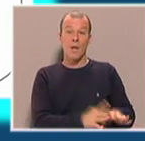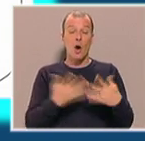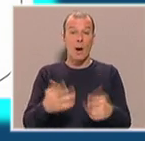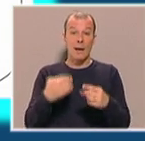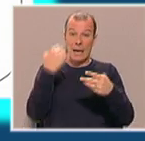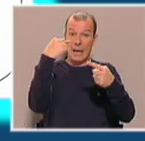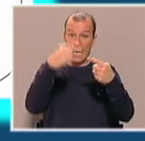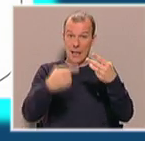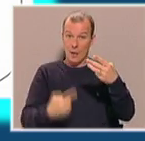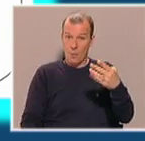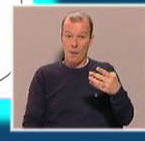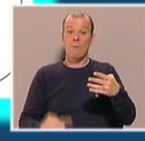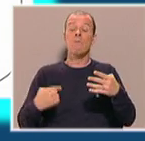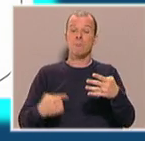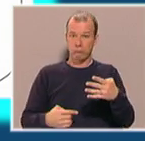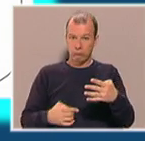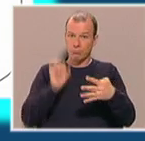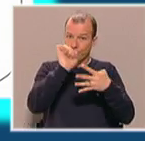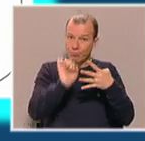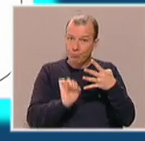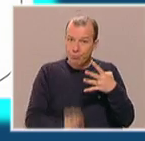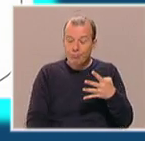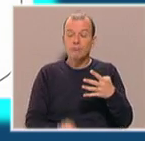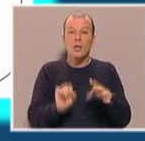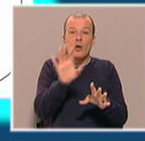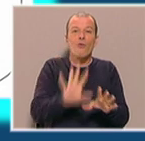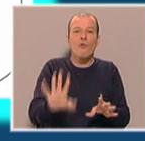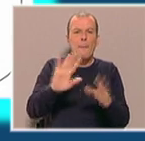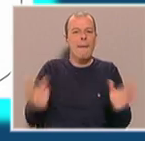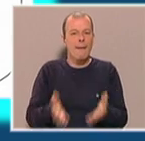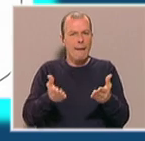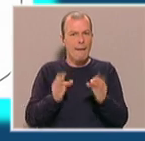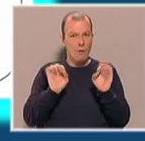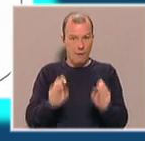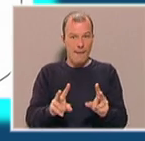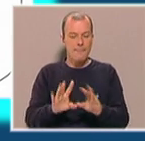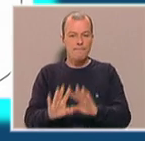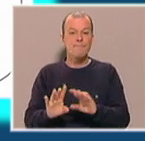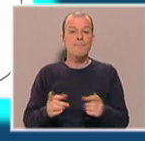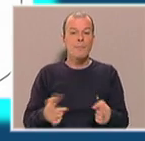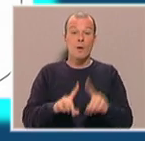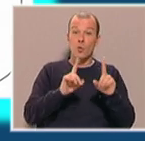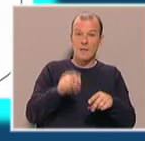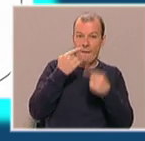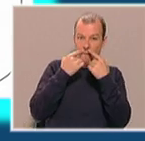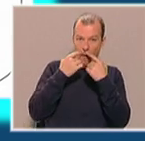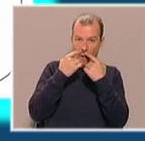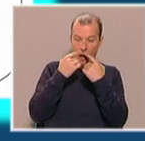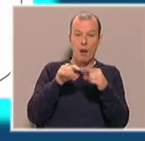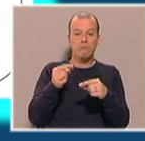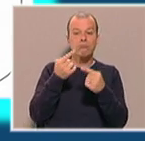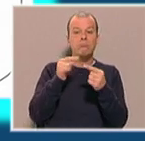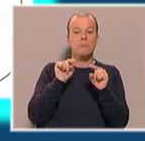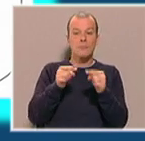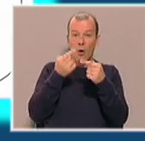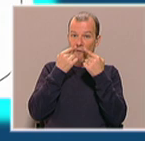cada uma a uma, as vias respiratórias, assim de uma forma ligeira, está bem? Começamos então com as fossas nasais. As